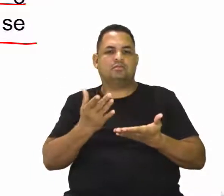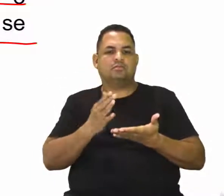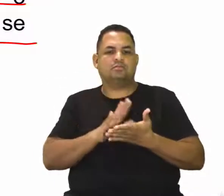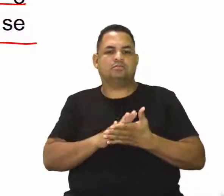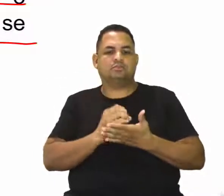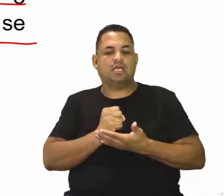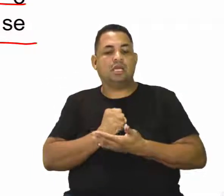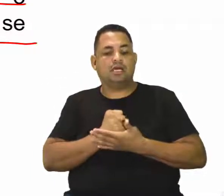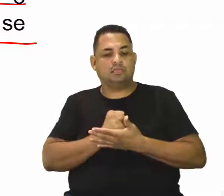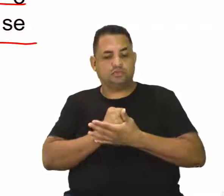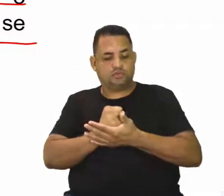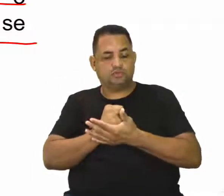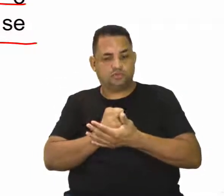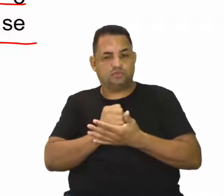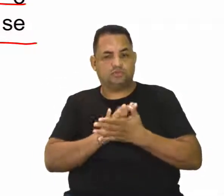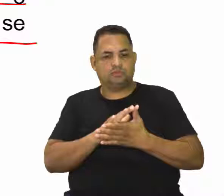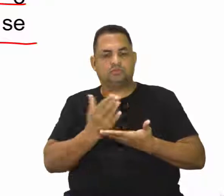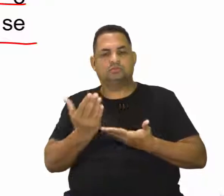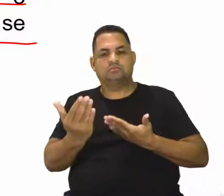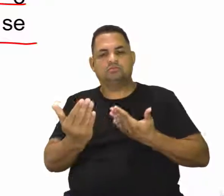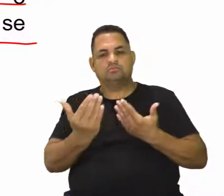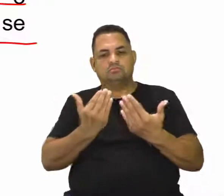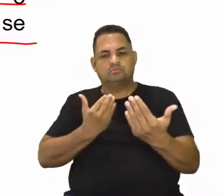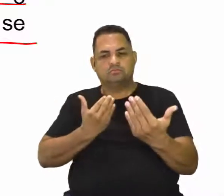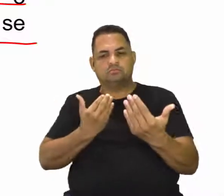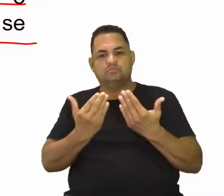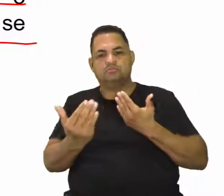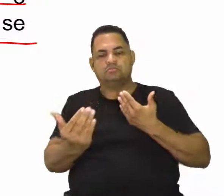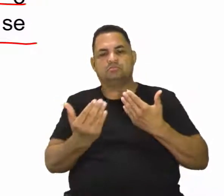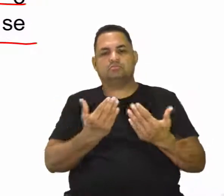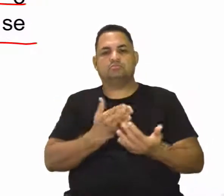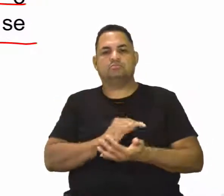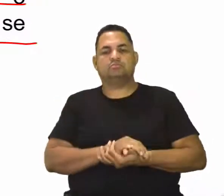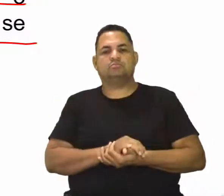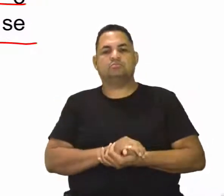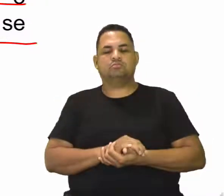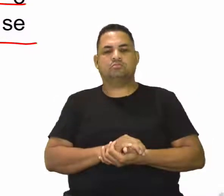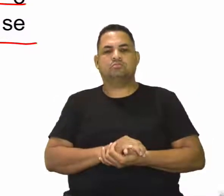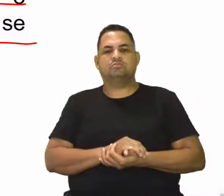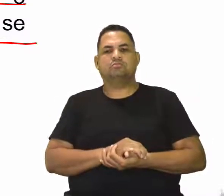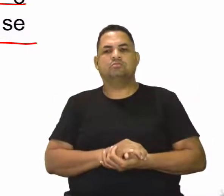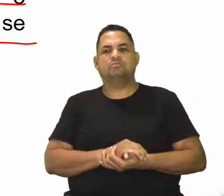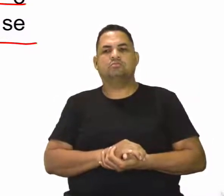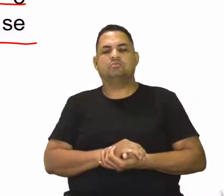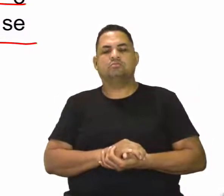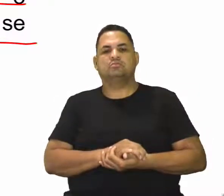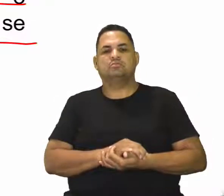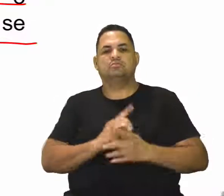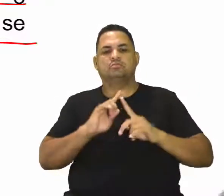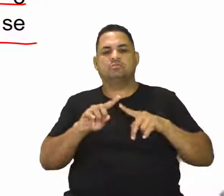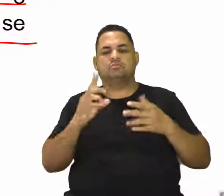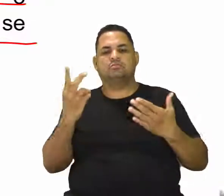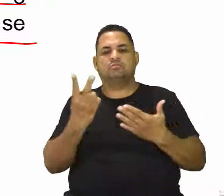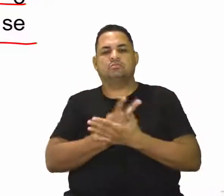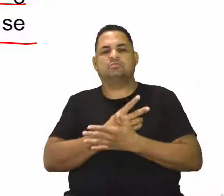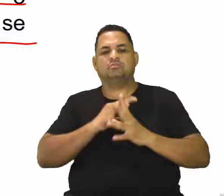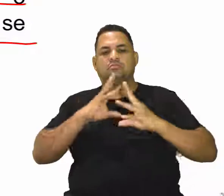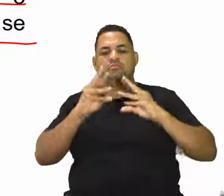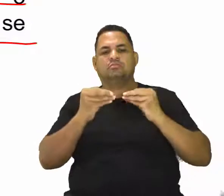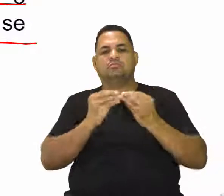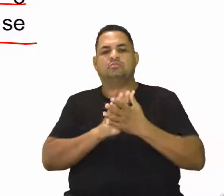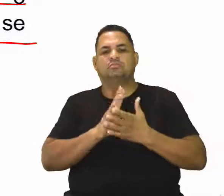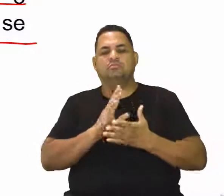dão com a mão para receber com a outra. Os caras são muito fera nisso. Mas aconteceu todo